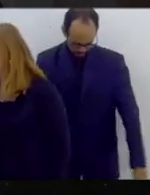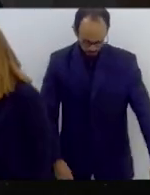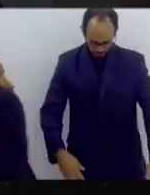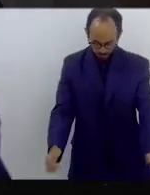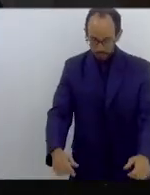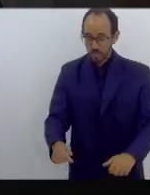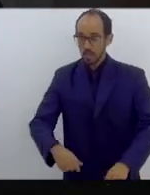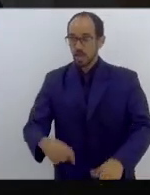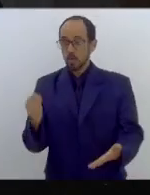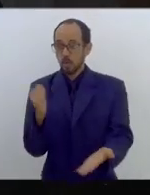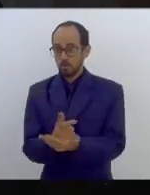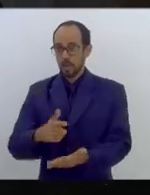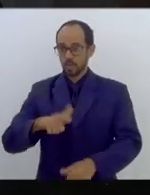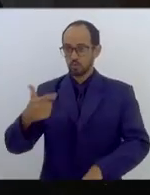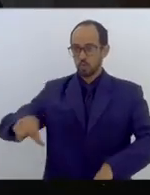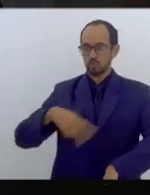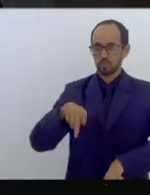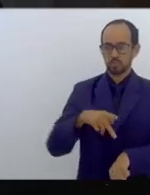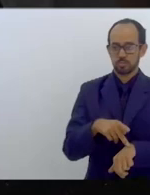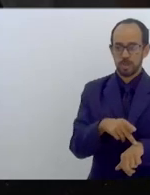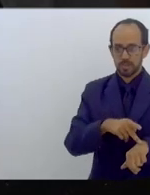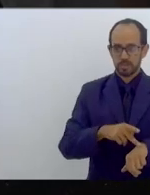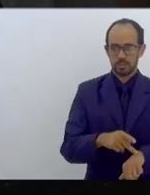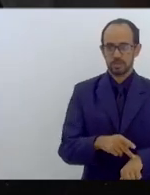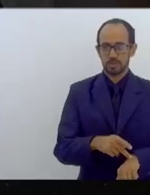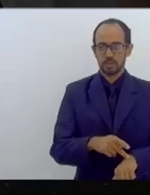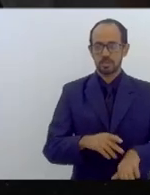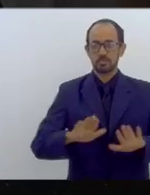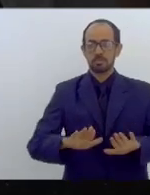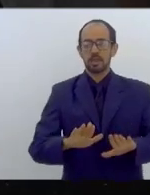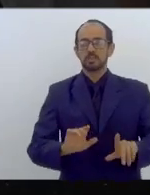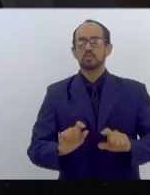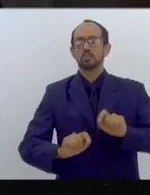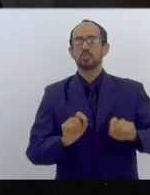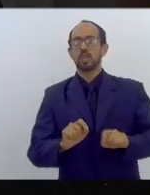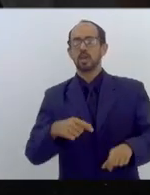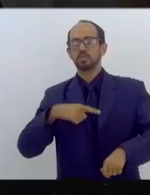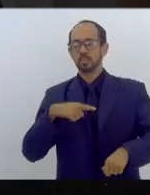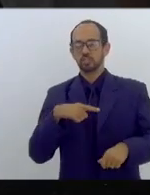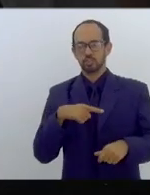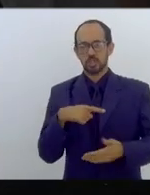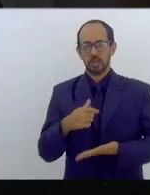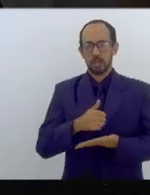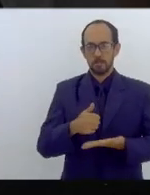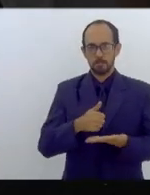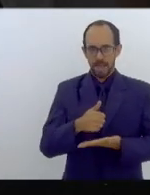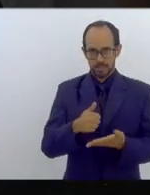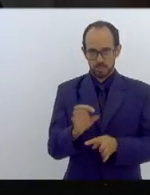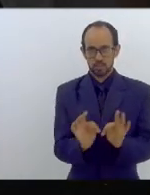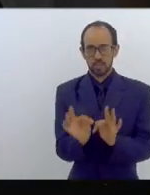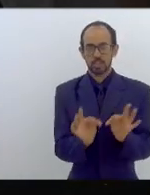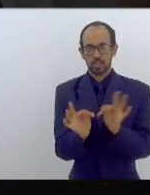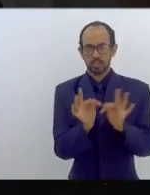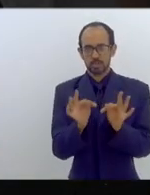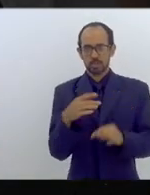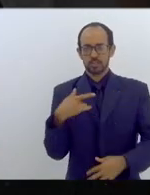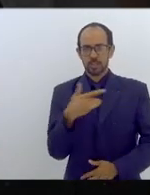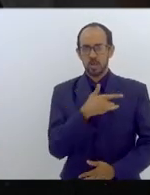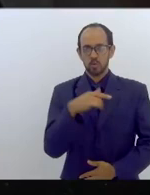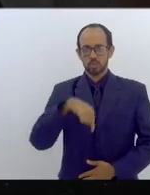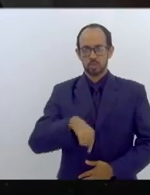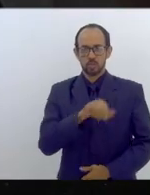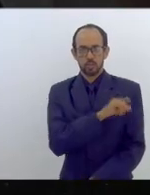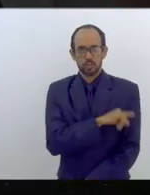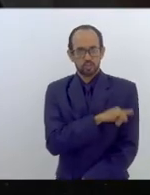importar de outros países. E, no entanto, nós temos base tecnológica em saúde aqui no Rio de Janeiro, capaz